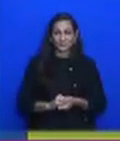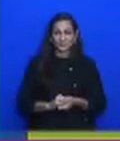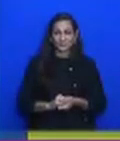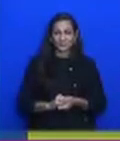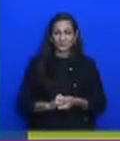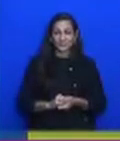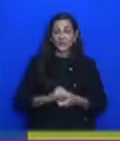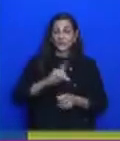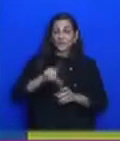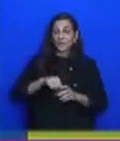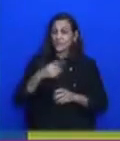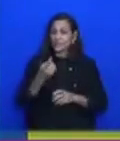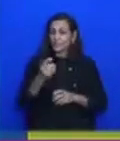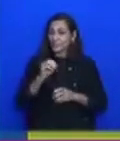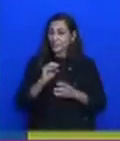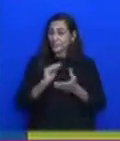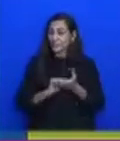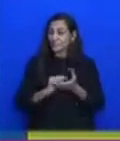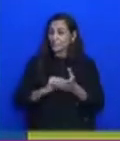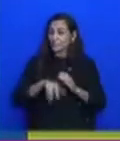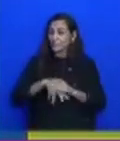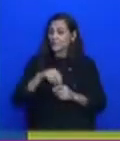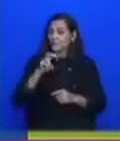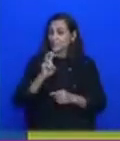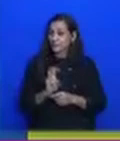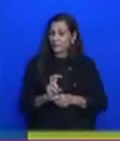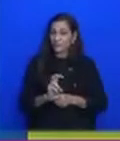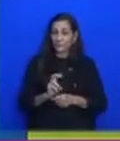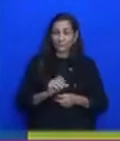Foram sorteados 10 números, faltam 5.